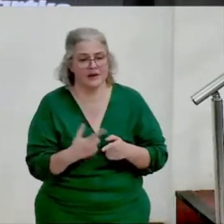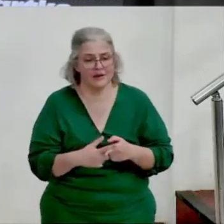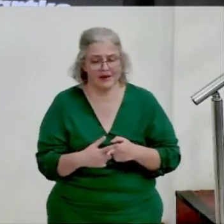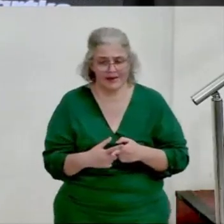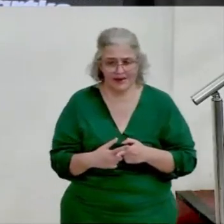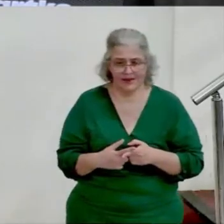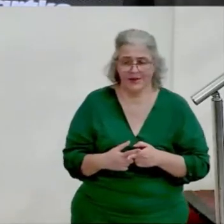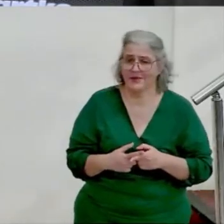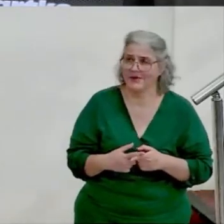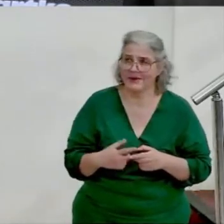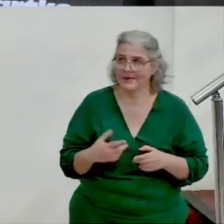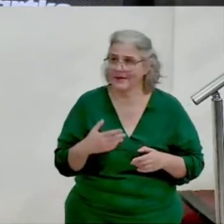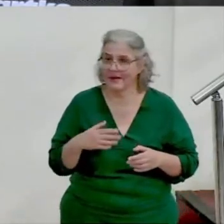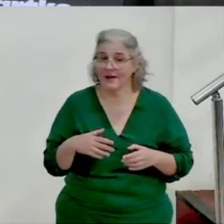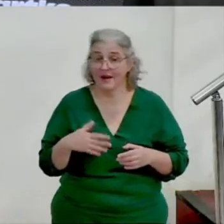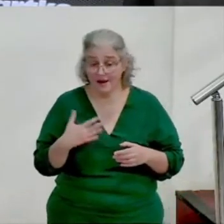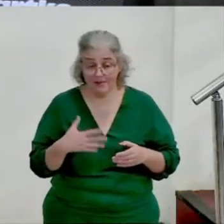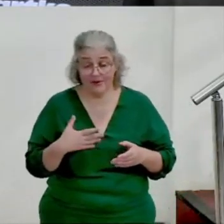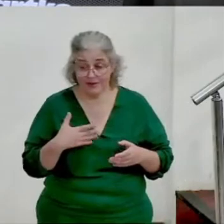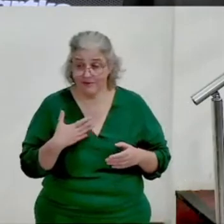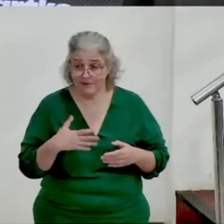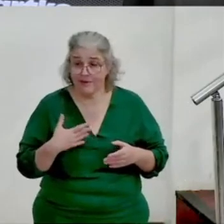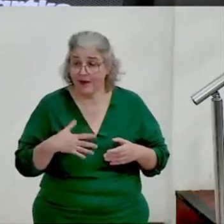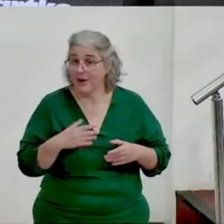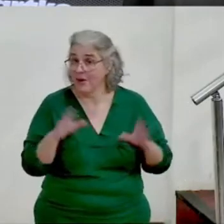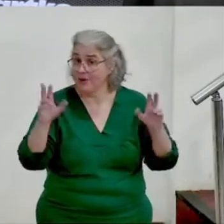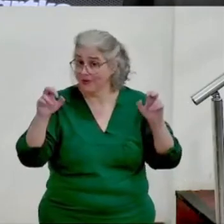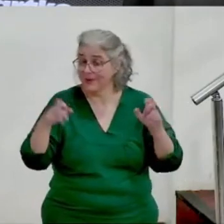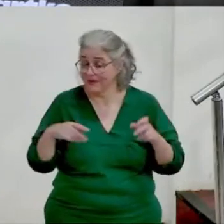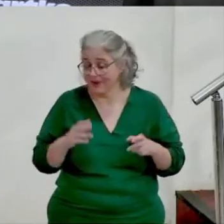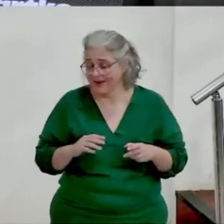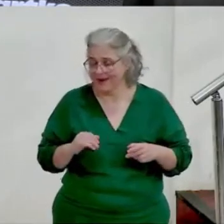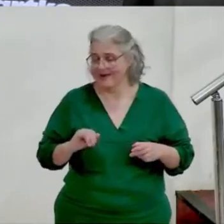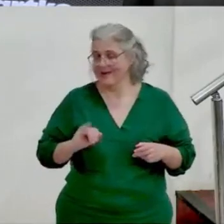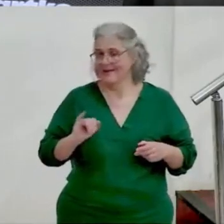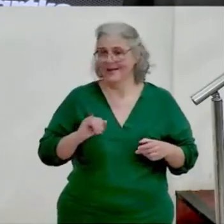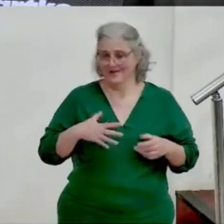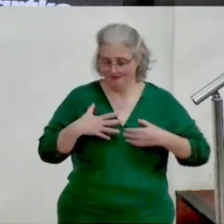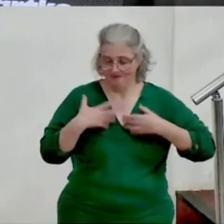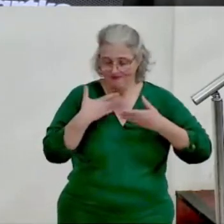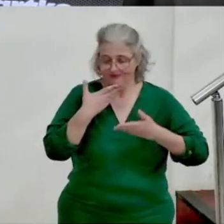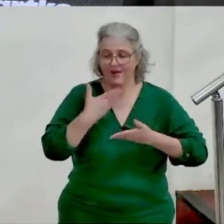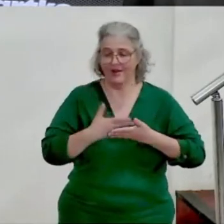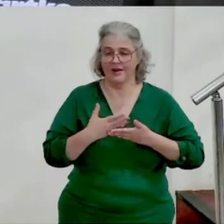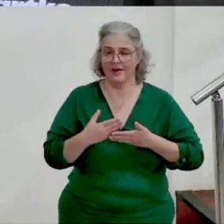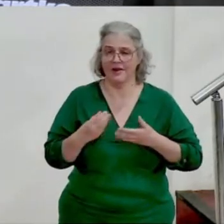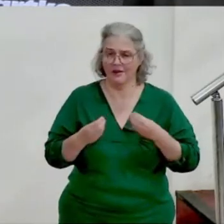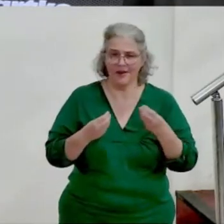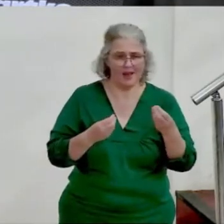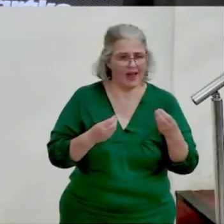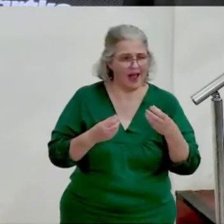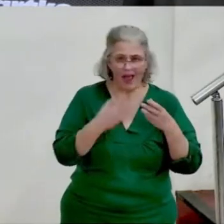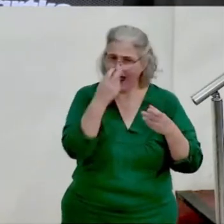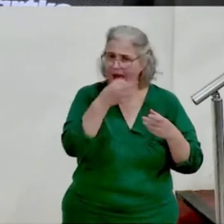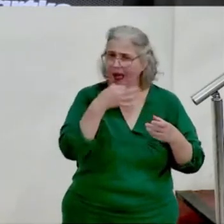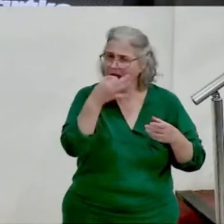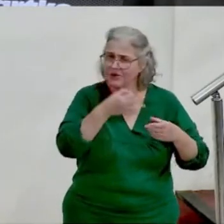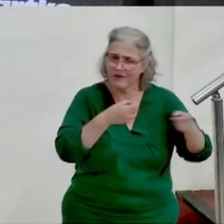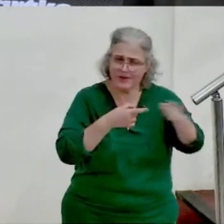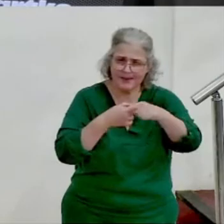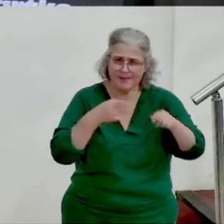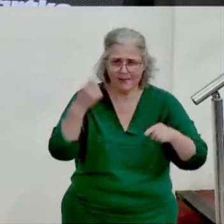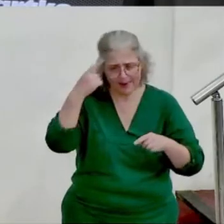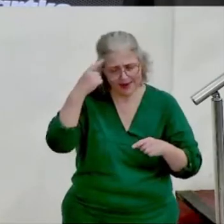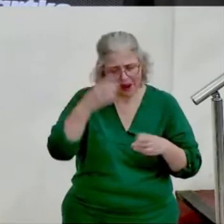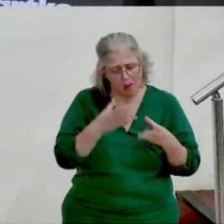muito empolgante. Acredito que você, como eu, já passou bastante tempo pensando como será quando